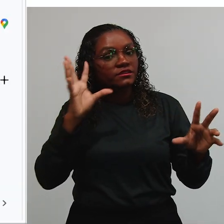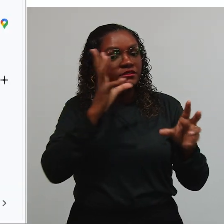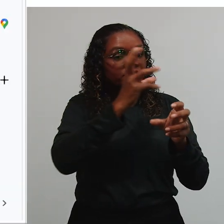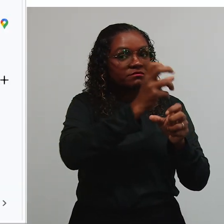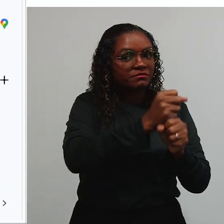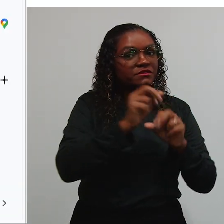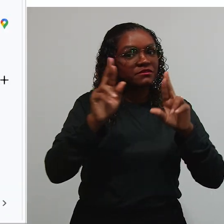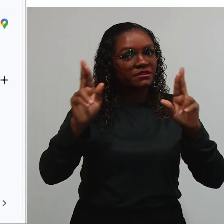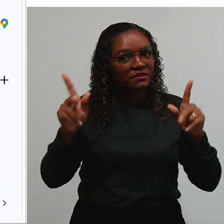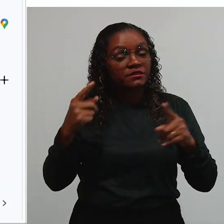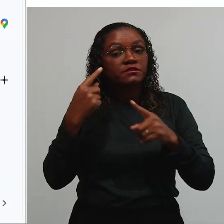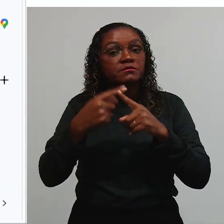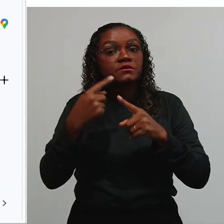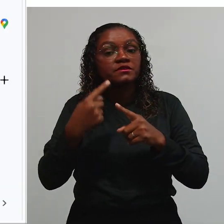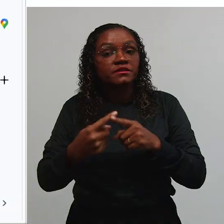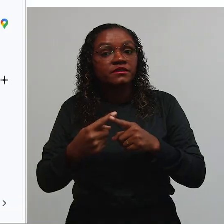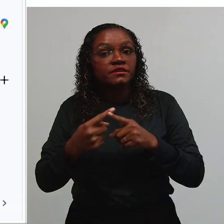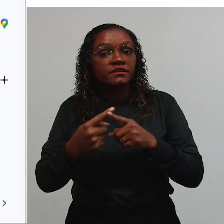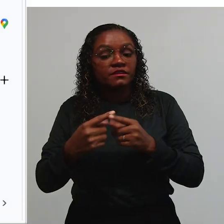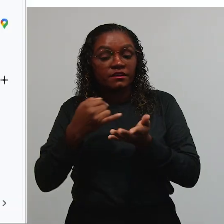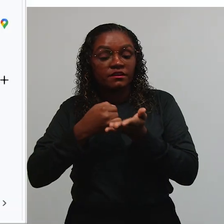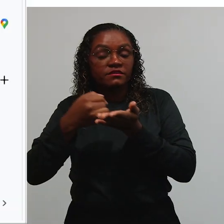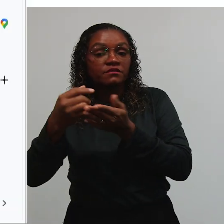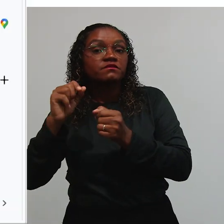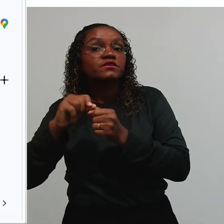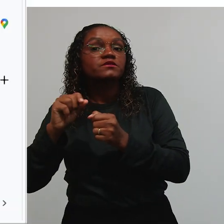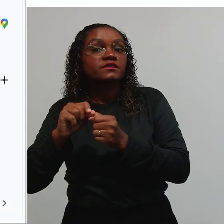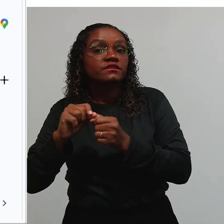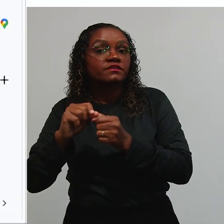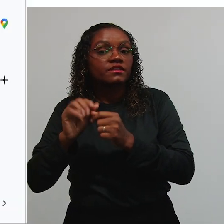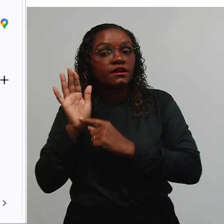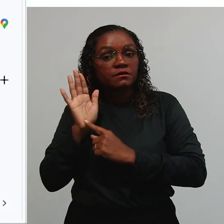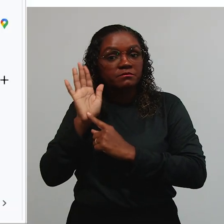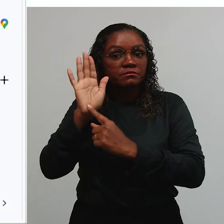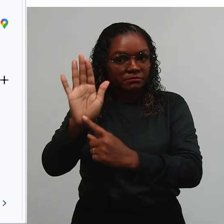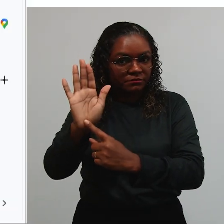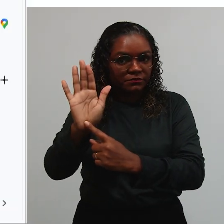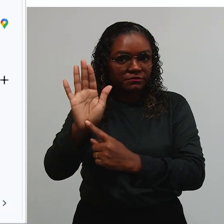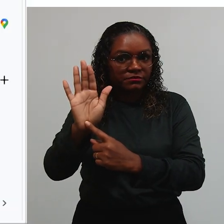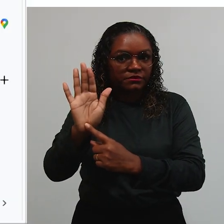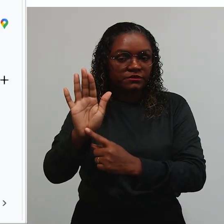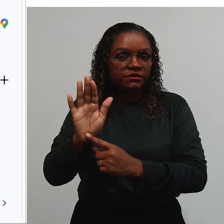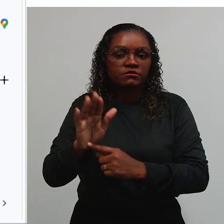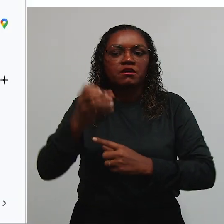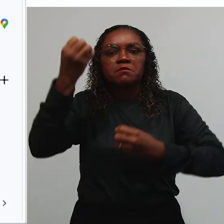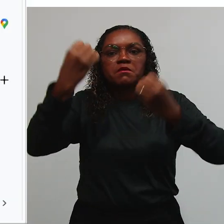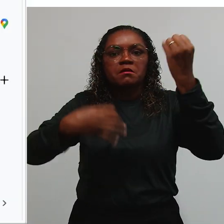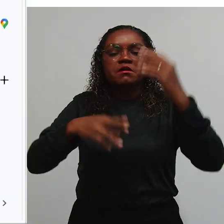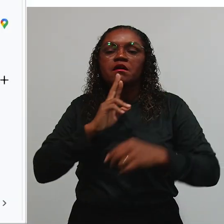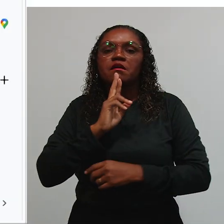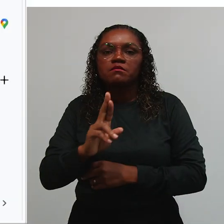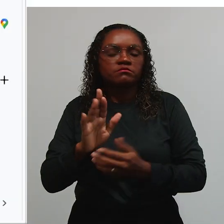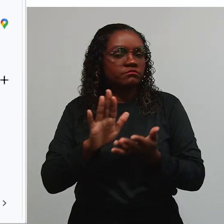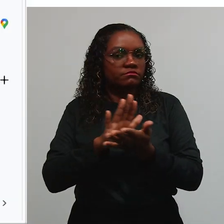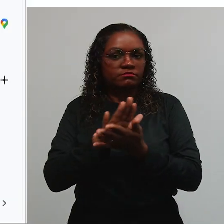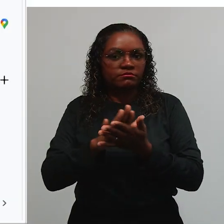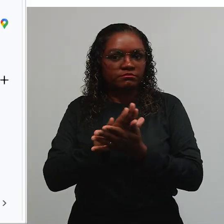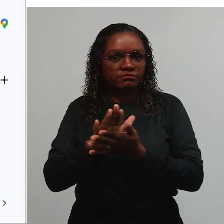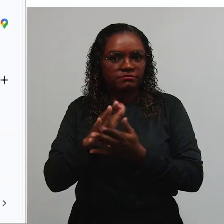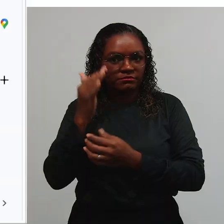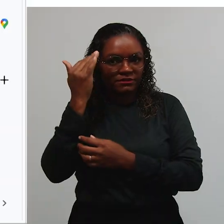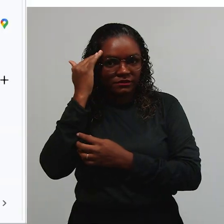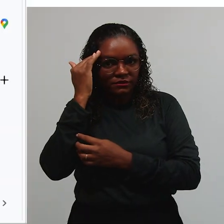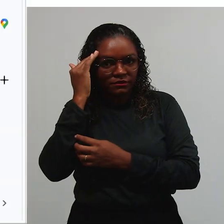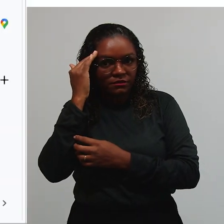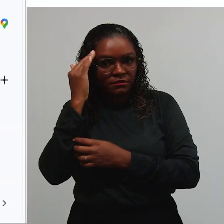resumo porque na introdução, o que você faz? Na introdução você apresenta, Você não conta resultado na introdução,